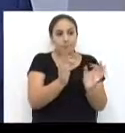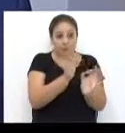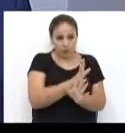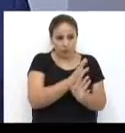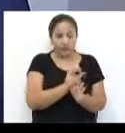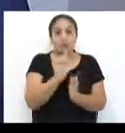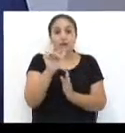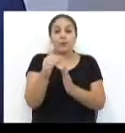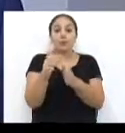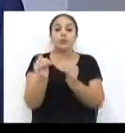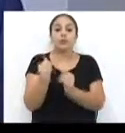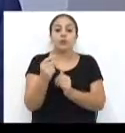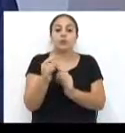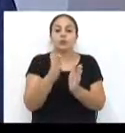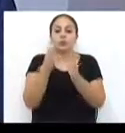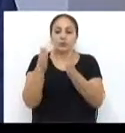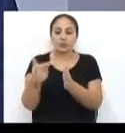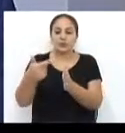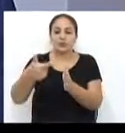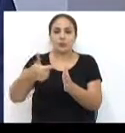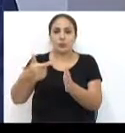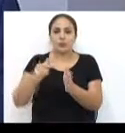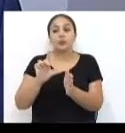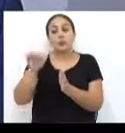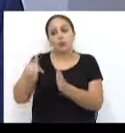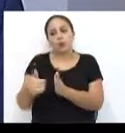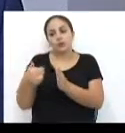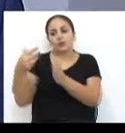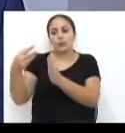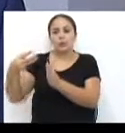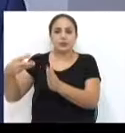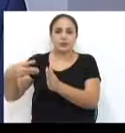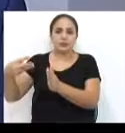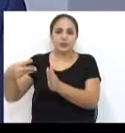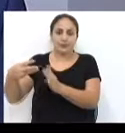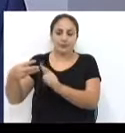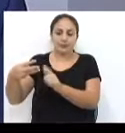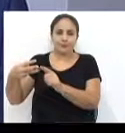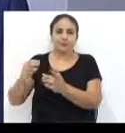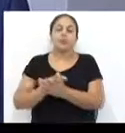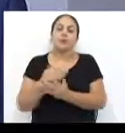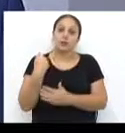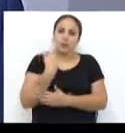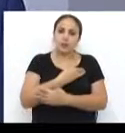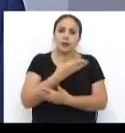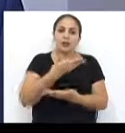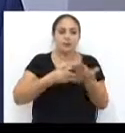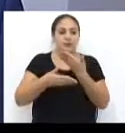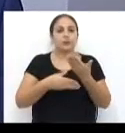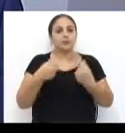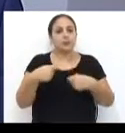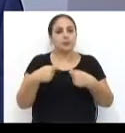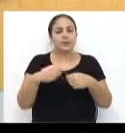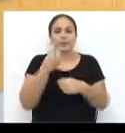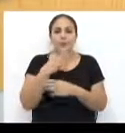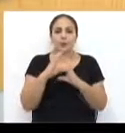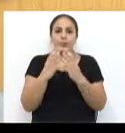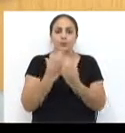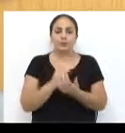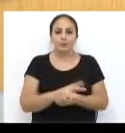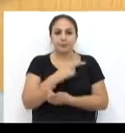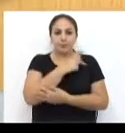licitando o segundo ou terceiro módulo em conjunto para o próximo ano. Isso atende uma demanda bastante grande da comunidade.